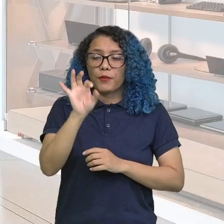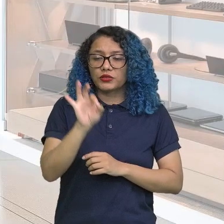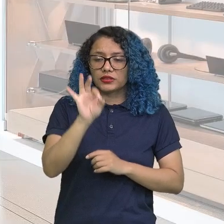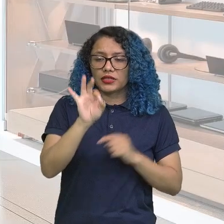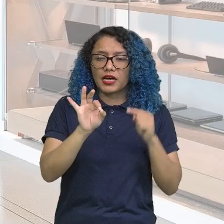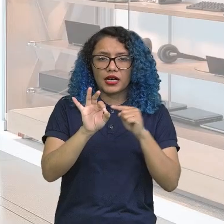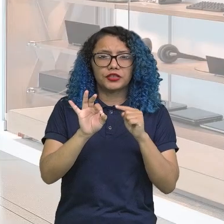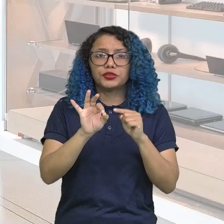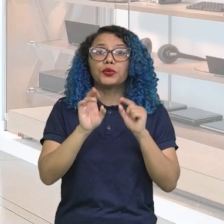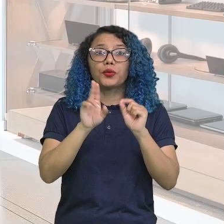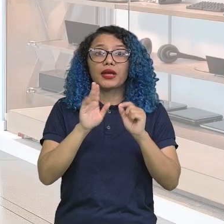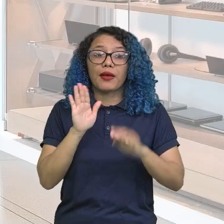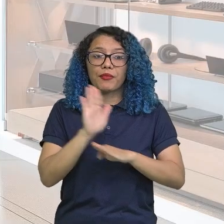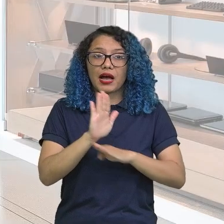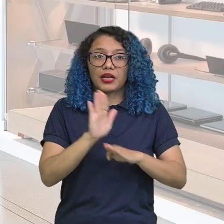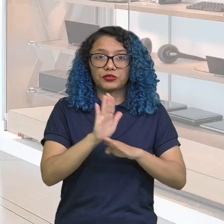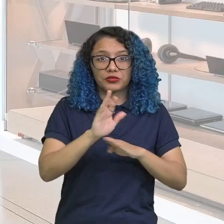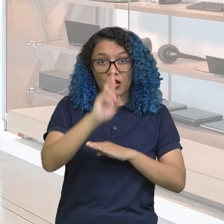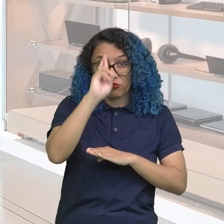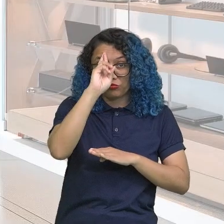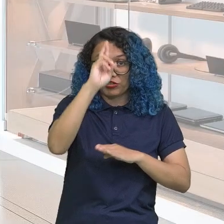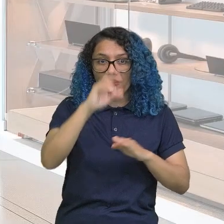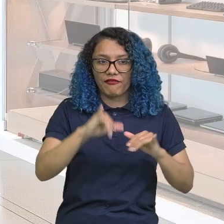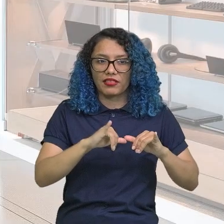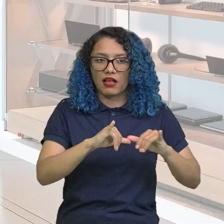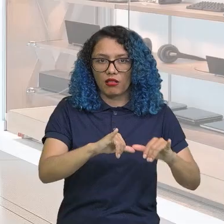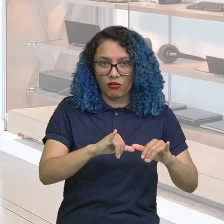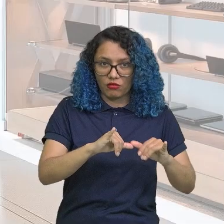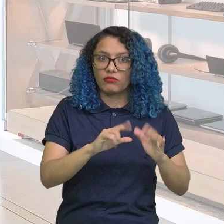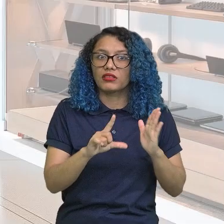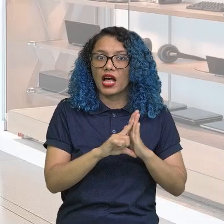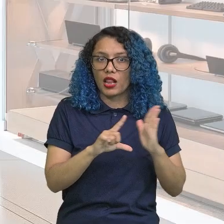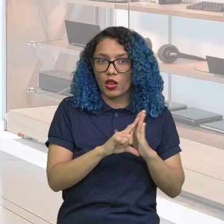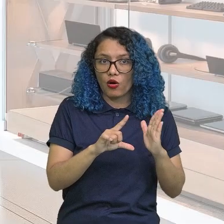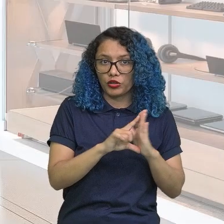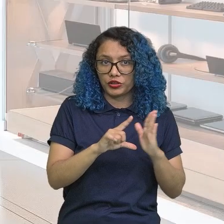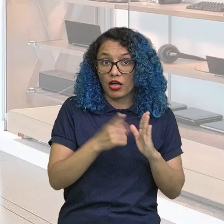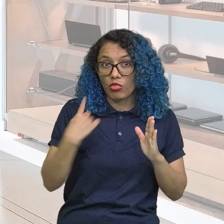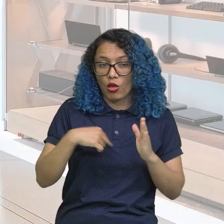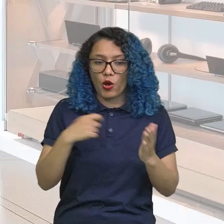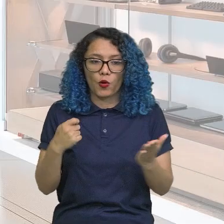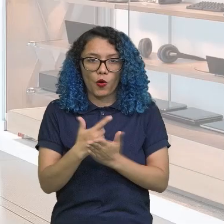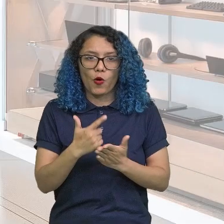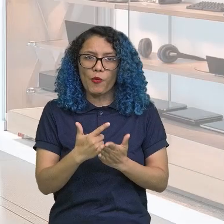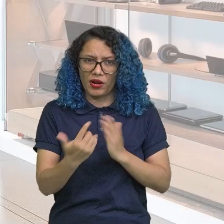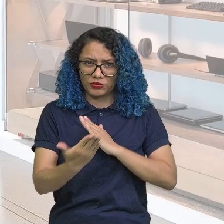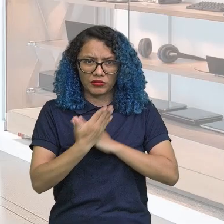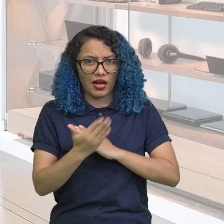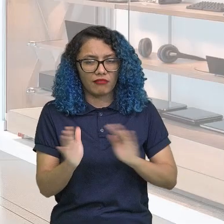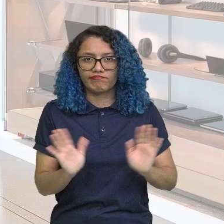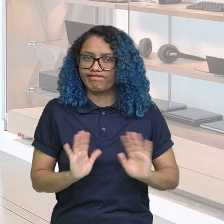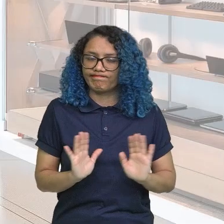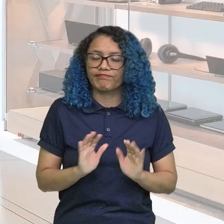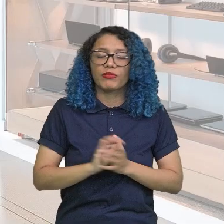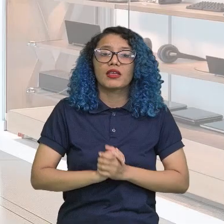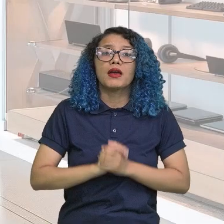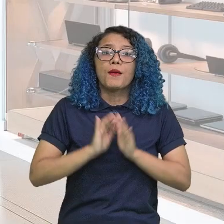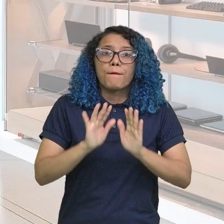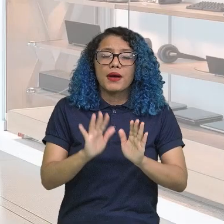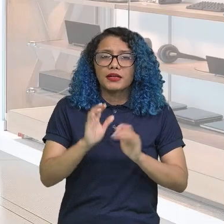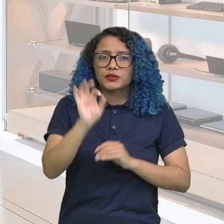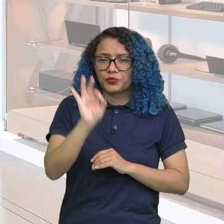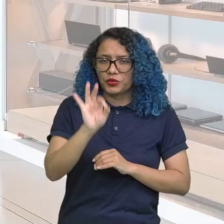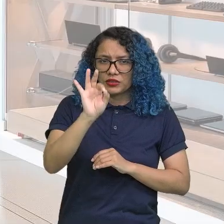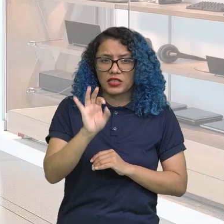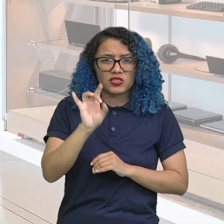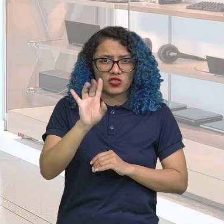a favor do comerciante e não a nosso favor enquanto aí consumidores, tudo bem? Mas aí, a porcentagem vai estar presente só